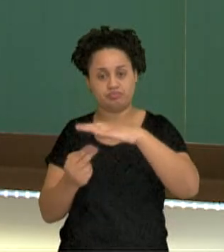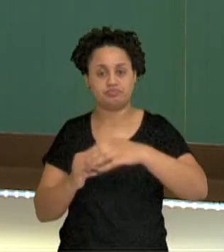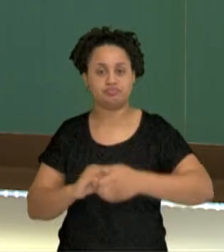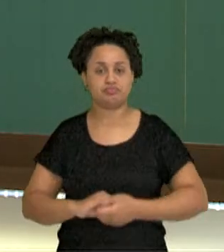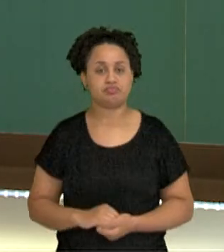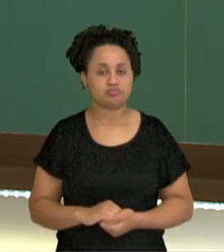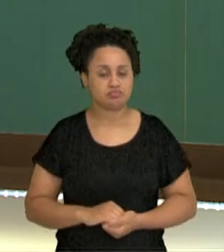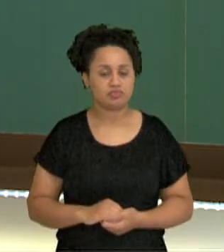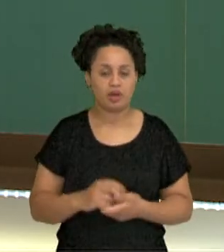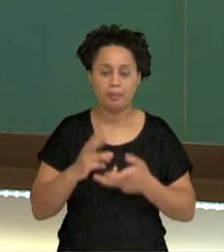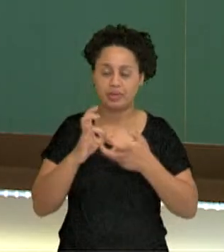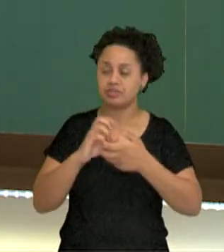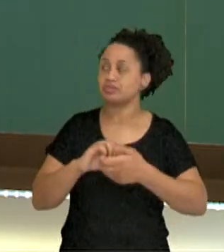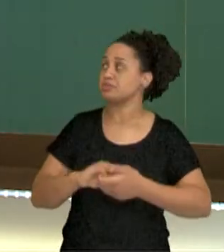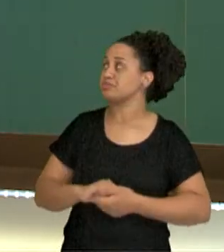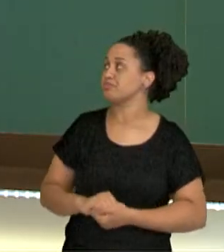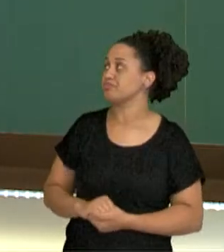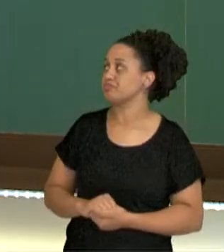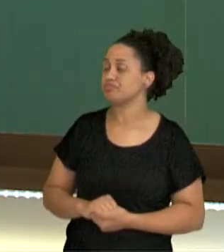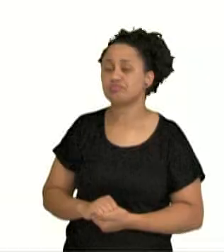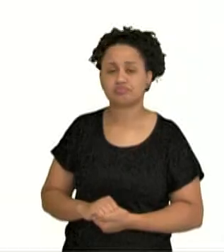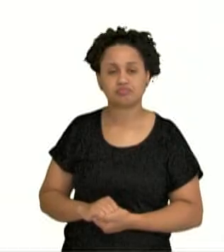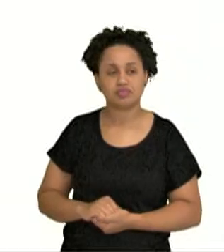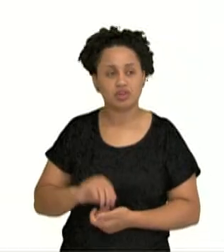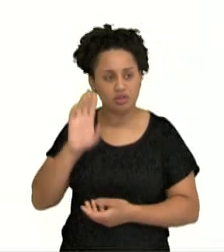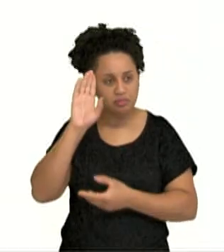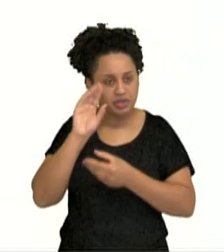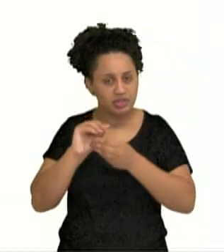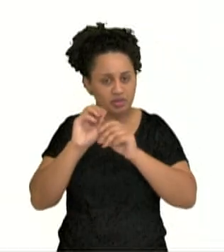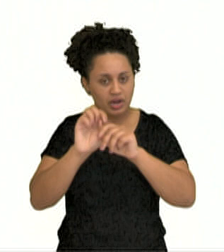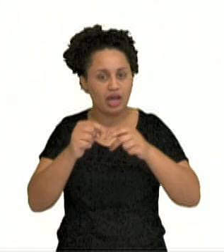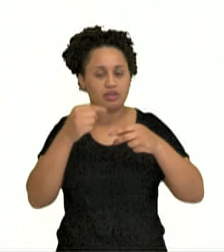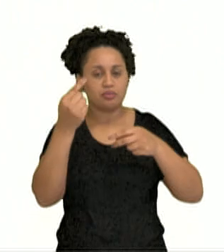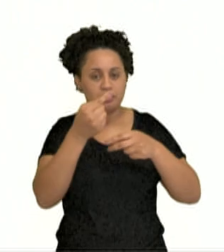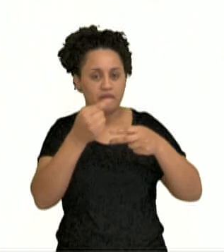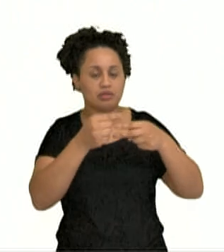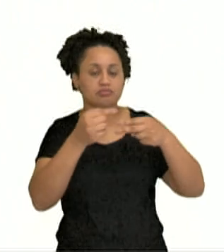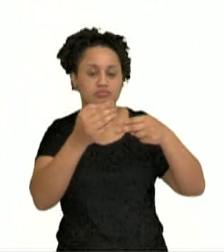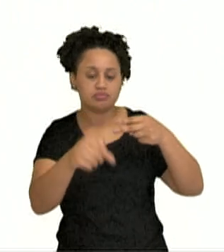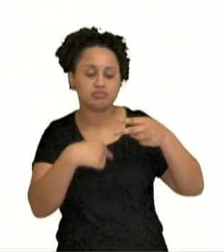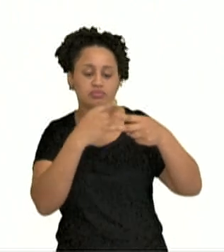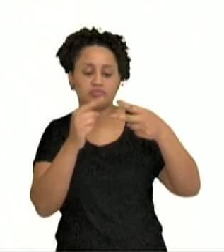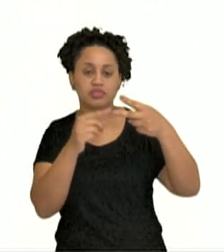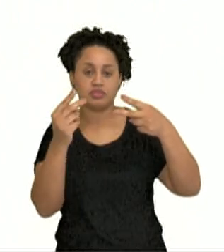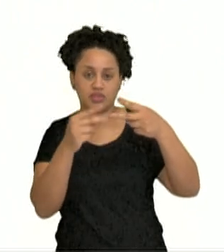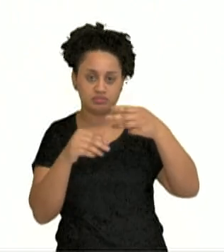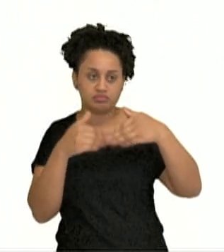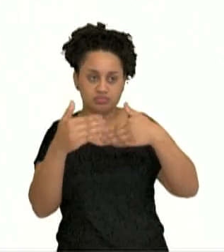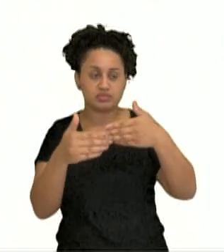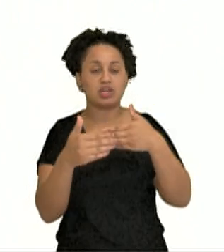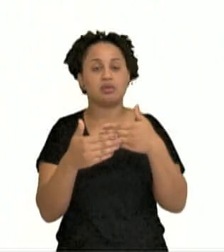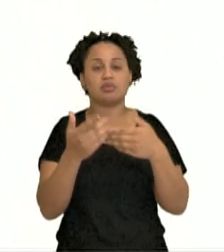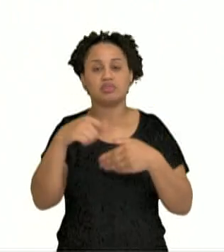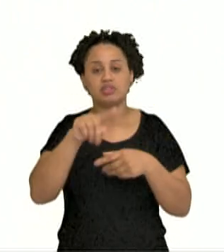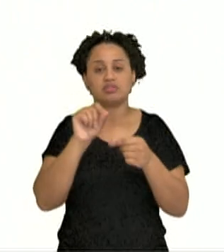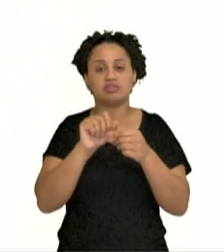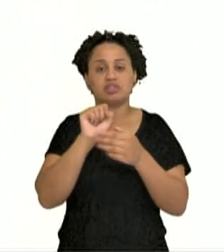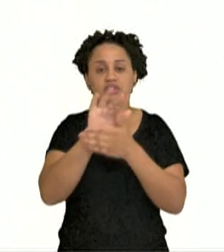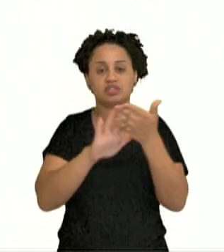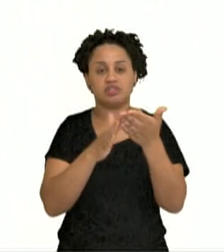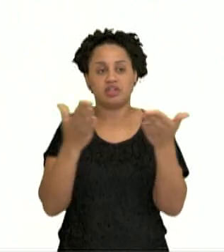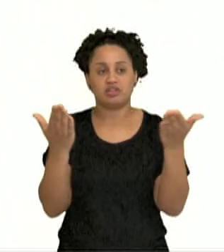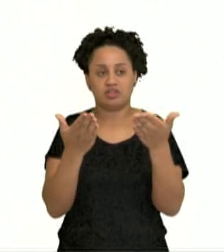vejam exatamente esses passos que eu passei para vocês que vocês possam fazer essa primeira prática aqui dessa aula. Calcular o valor